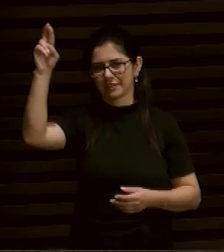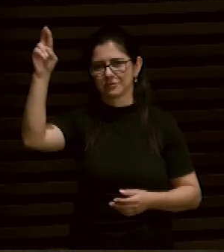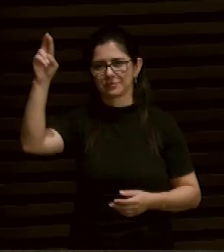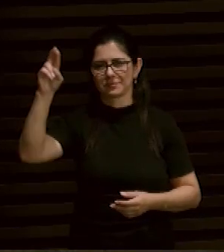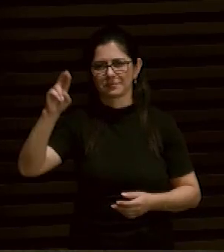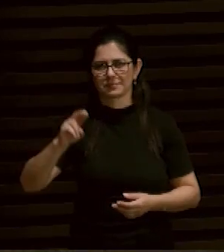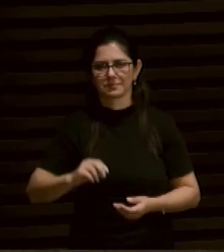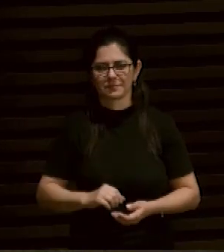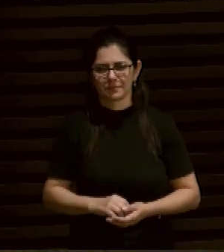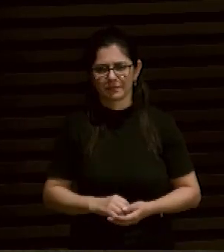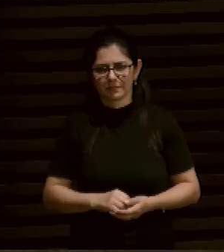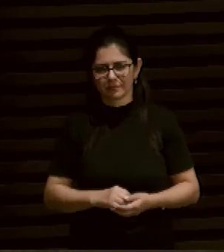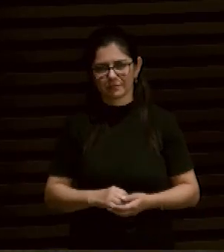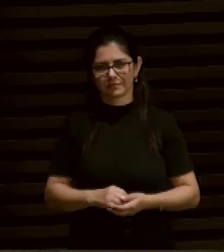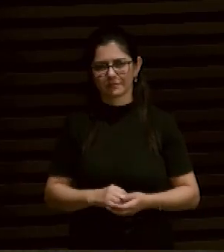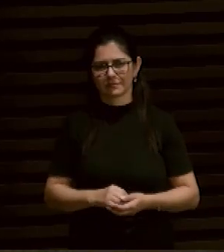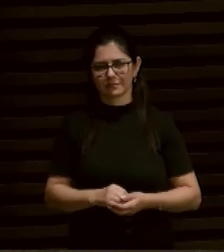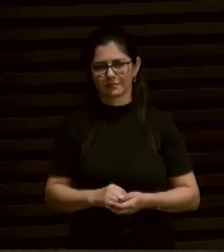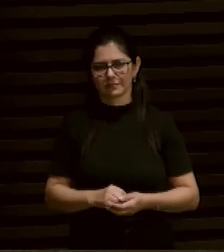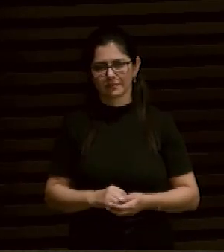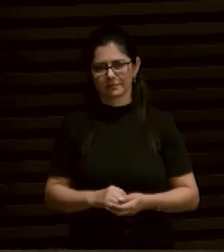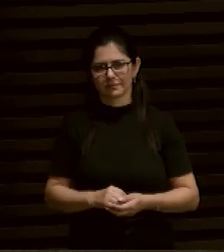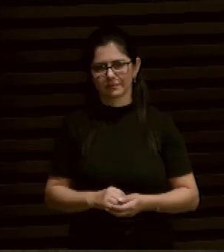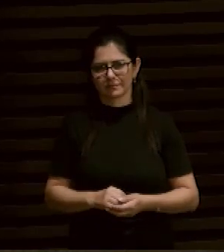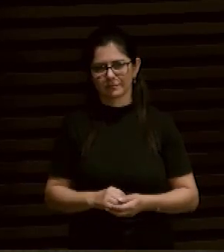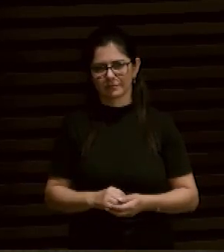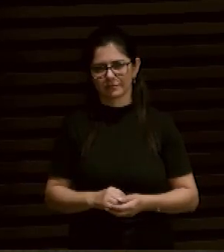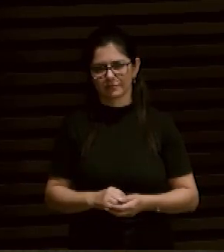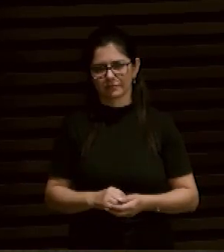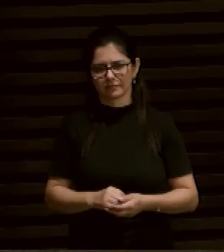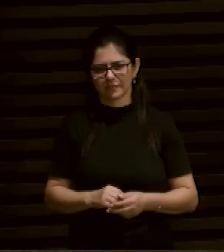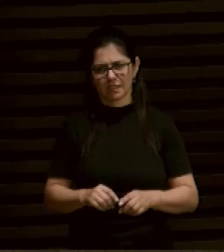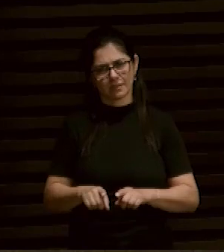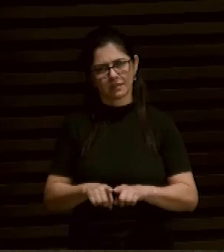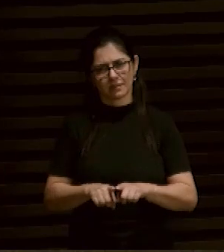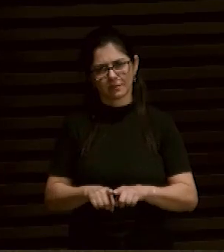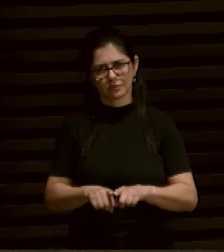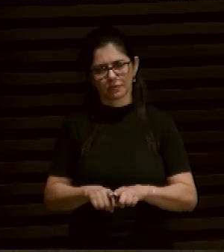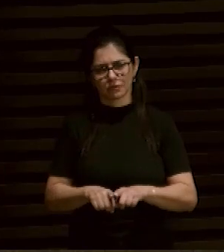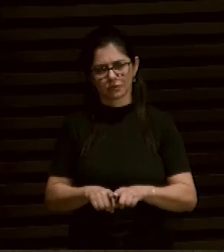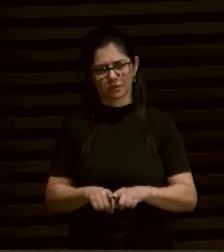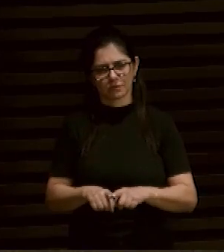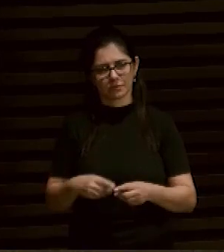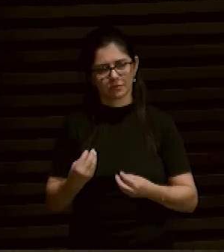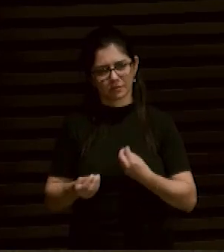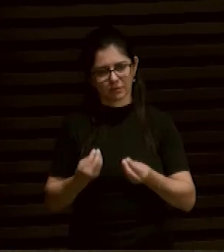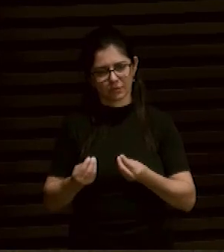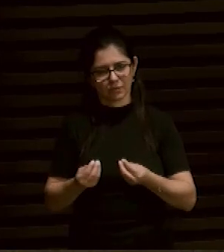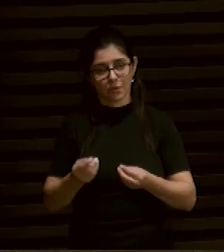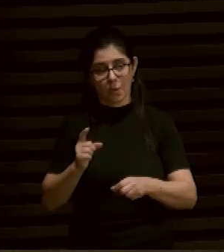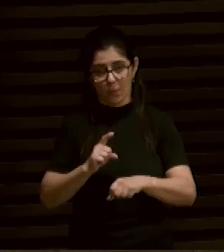ser reis. Mas, irmãos, quando Deus chega, não tem como nós ficarmos sentados. E glória a Deus por isso, sabe por